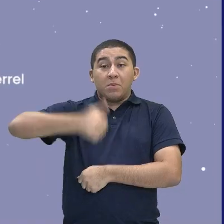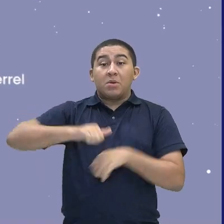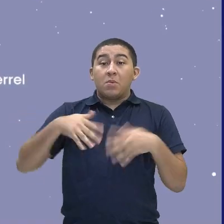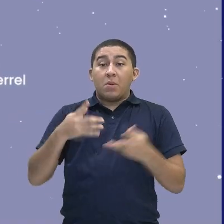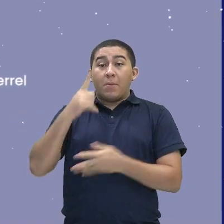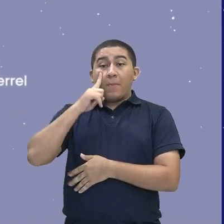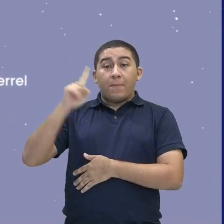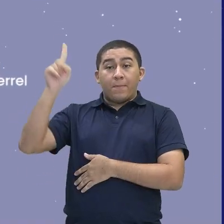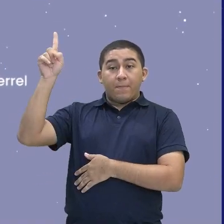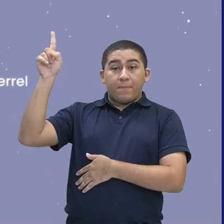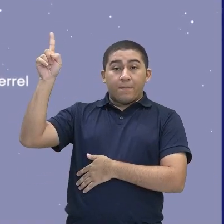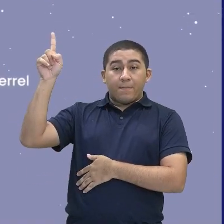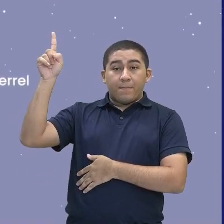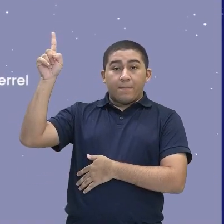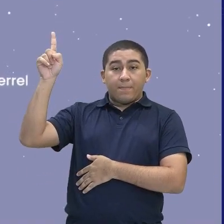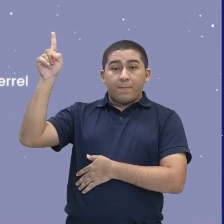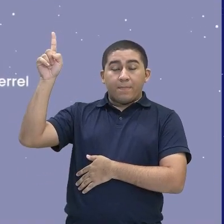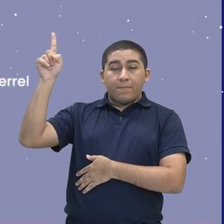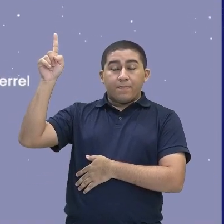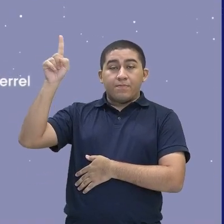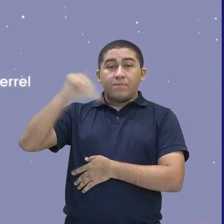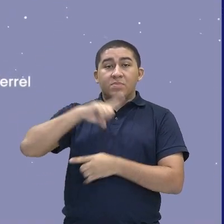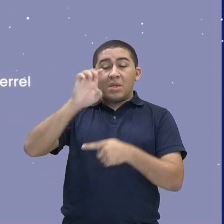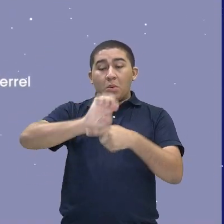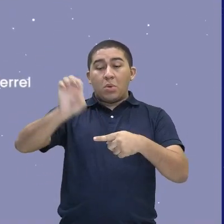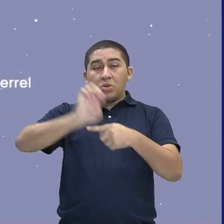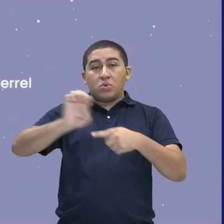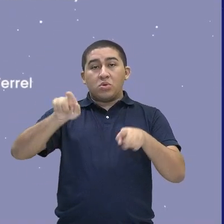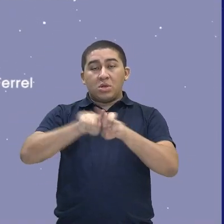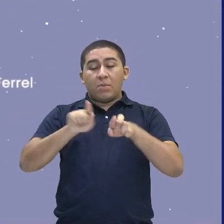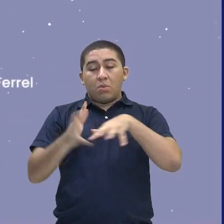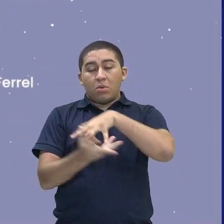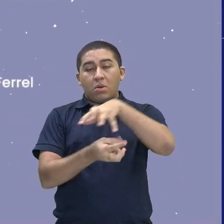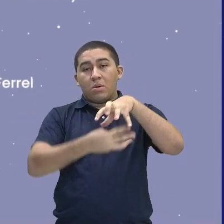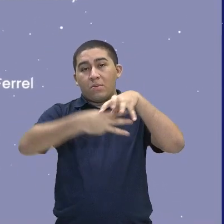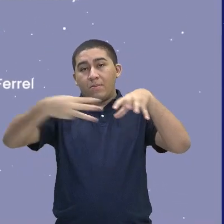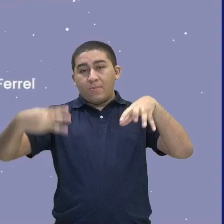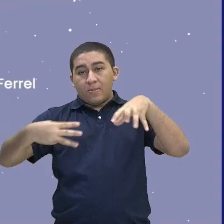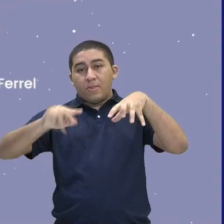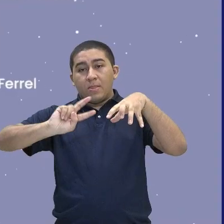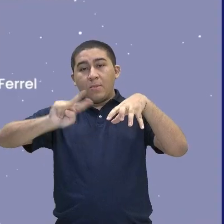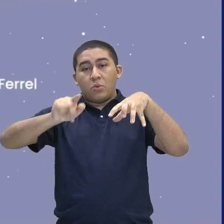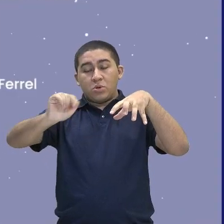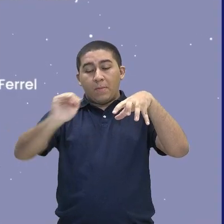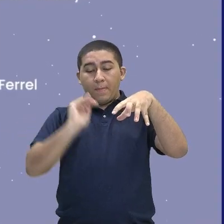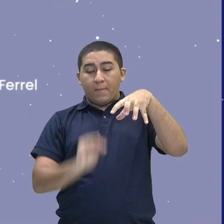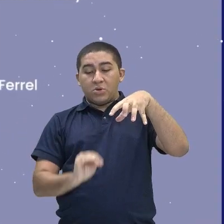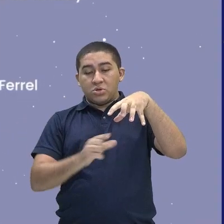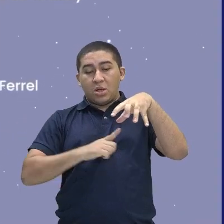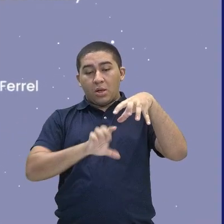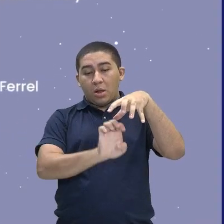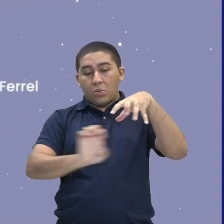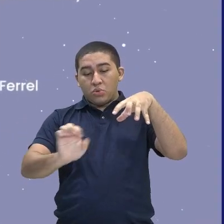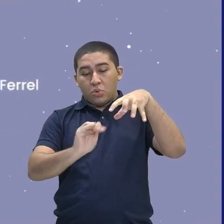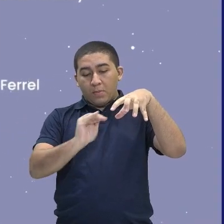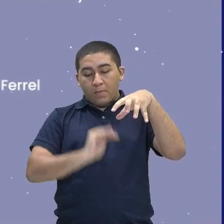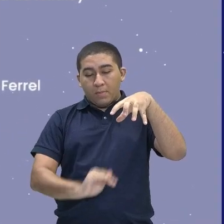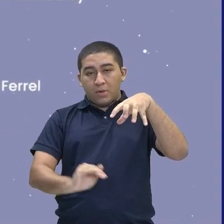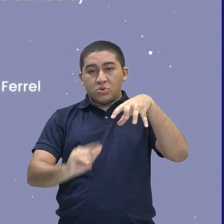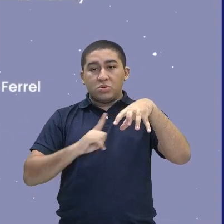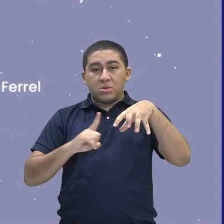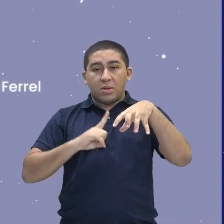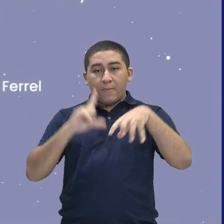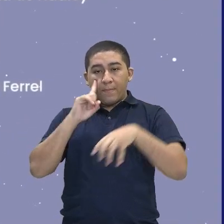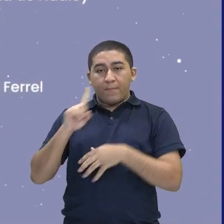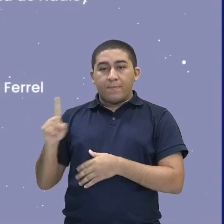Hadley, entre o Equador e os trópicos. Depois vem a célula de Ferrel, nas zonas temperadas. E, por fim,